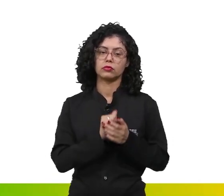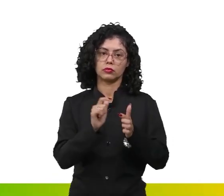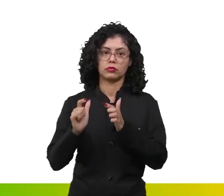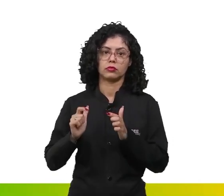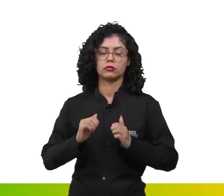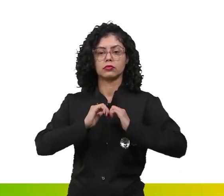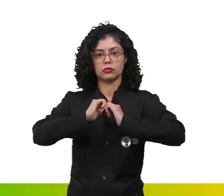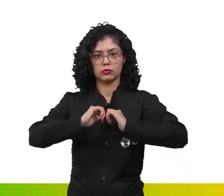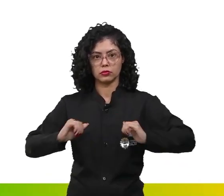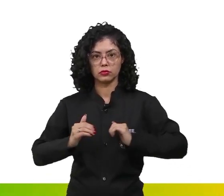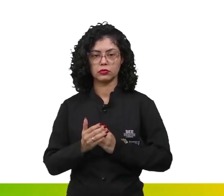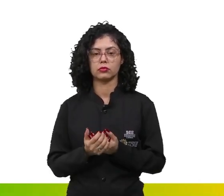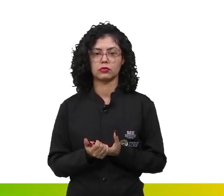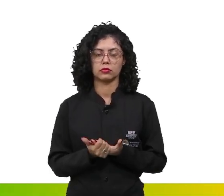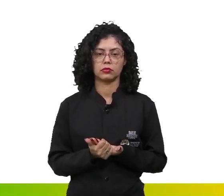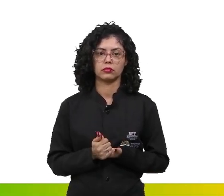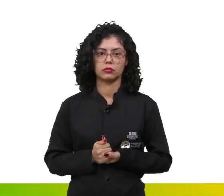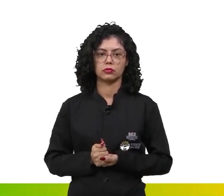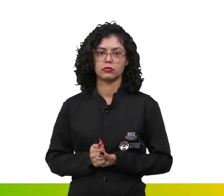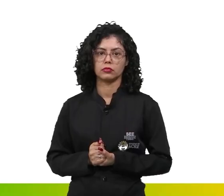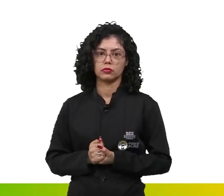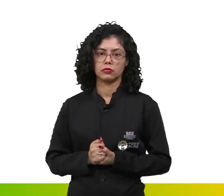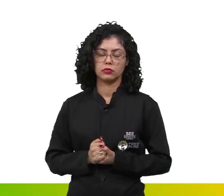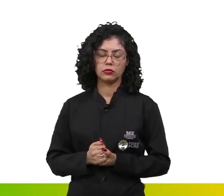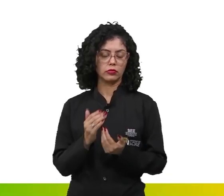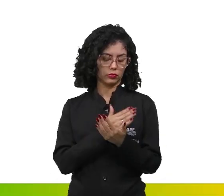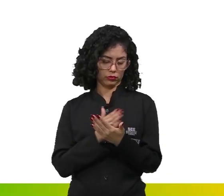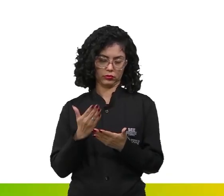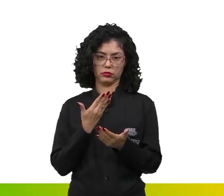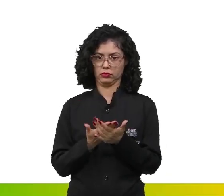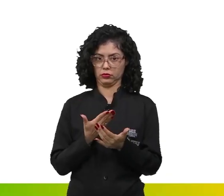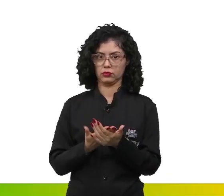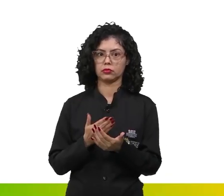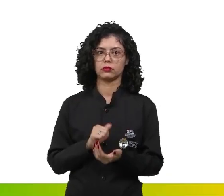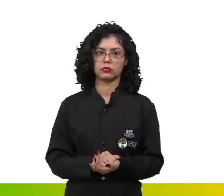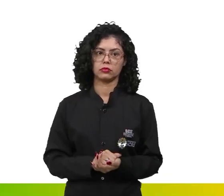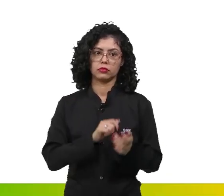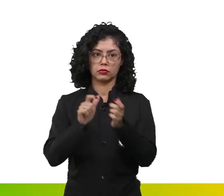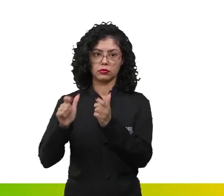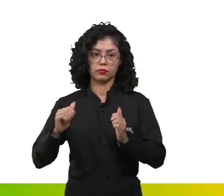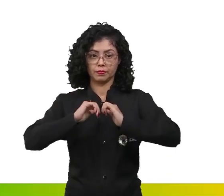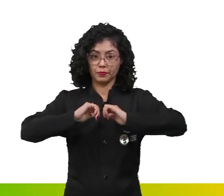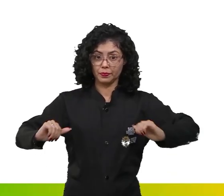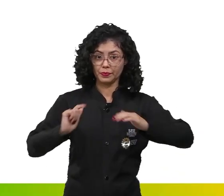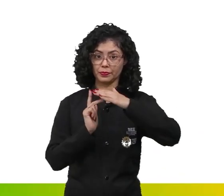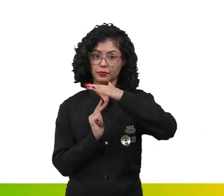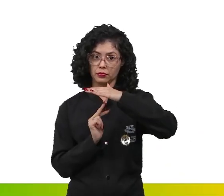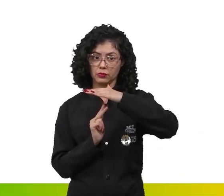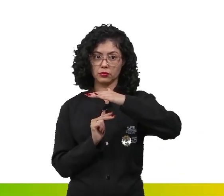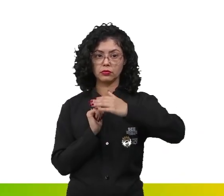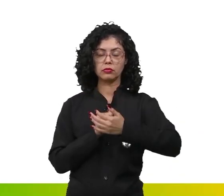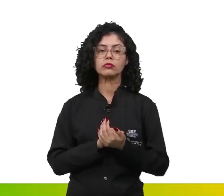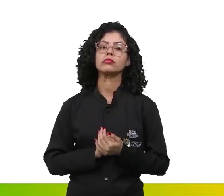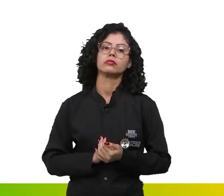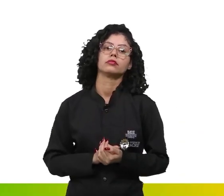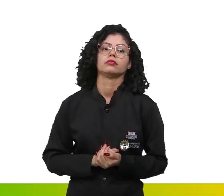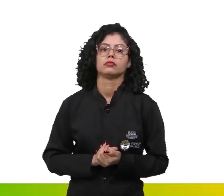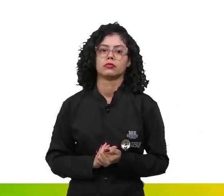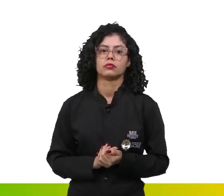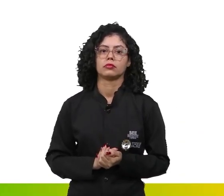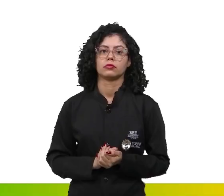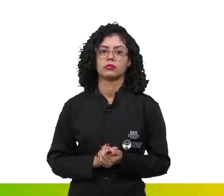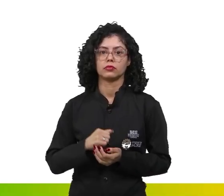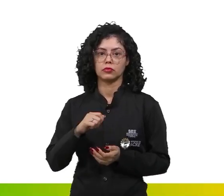ônibus. Eu trouxe a imagem para vocês no início da nossa aula. Lugares separados nas praças,